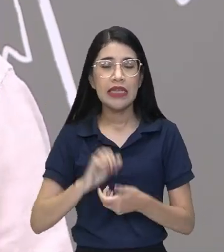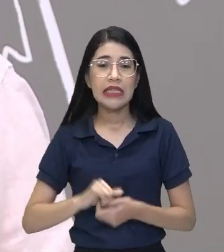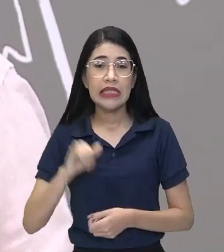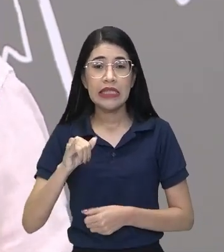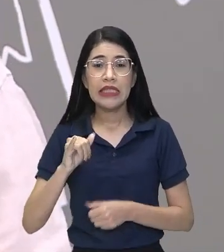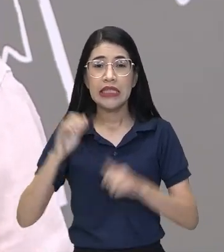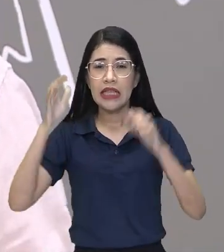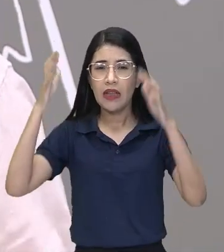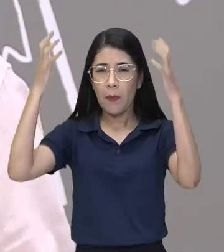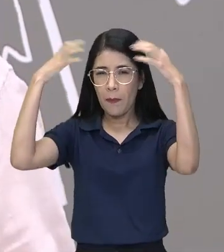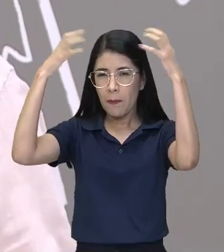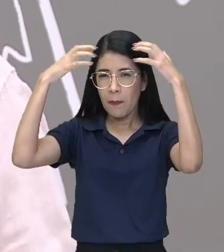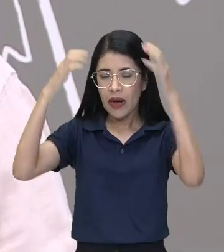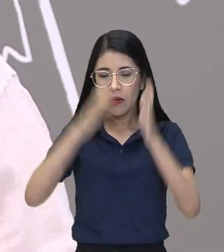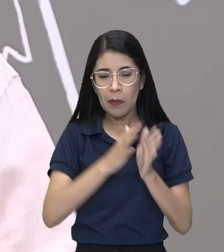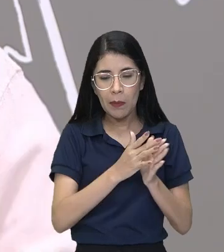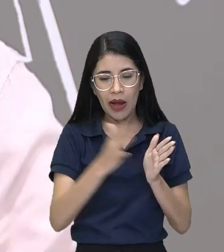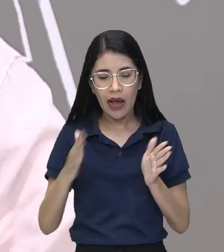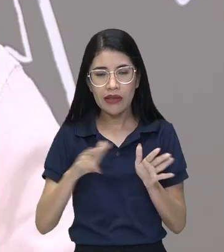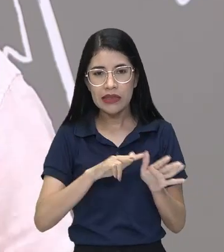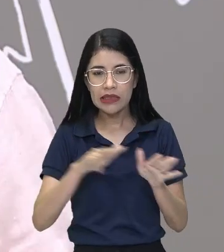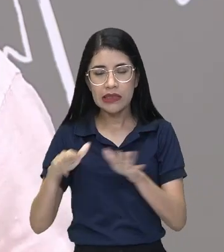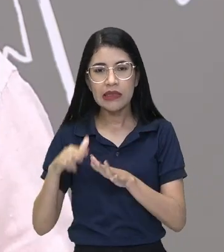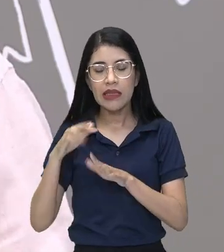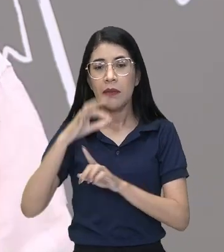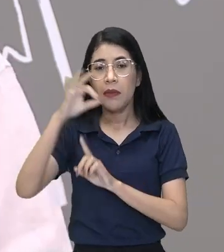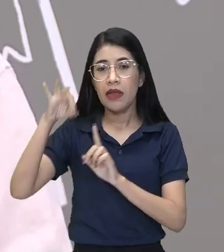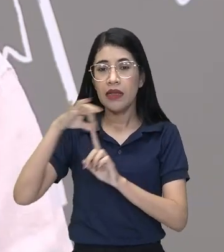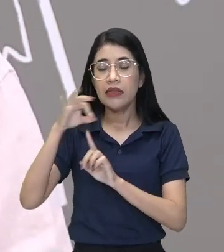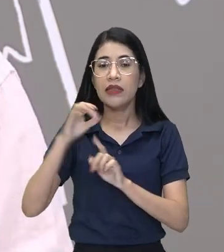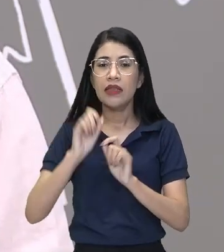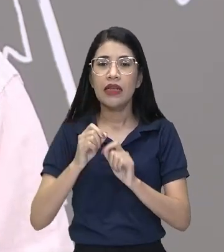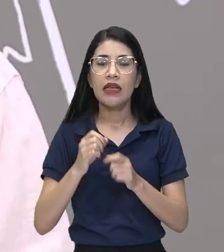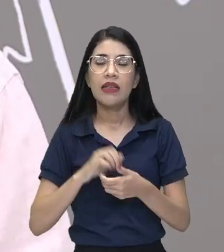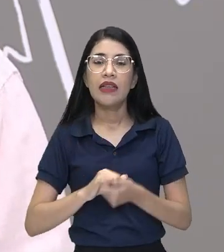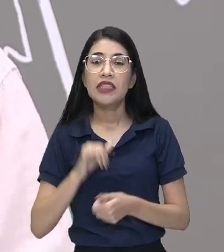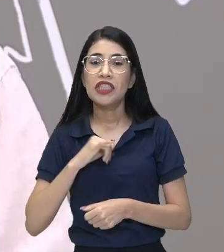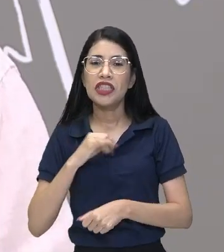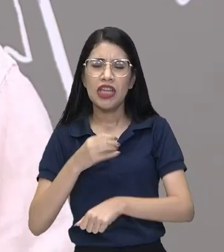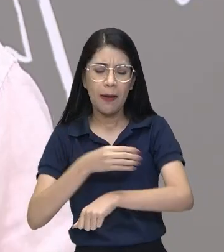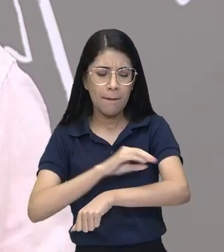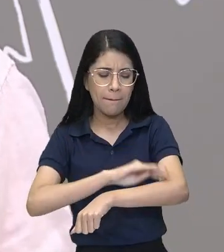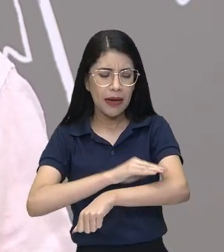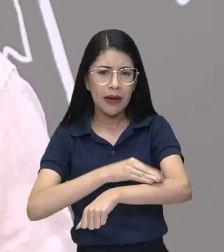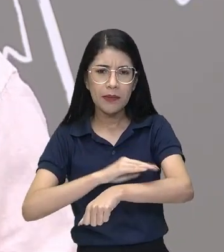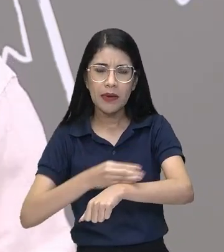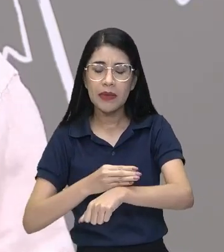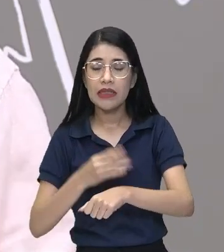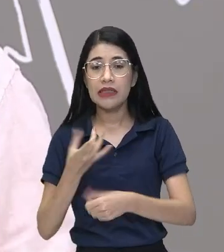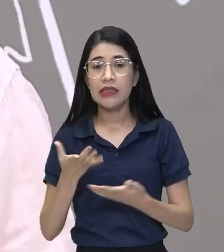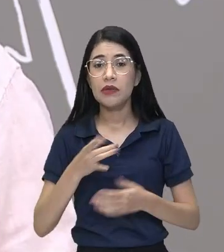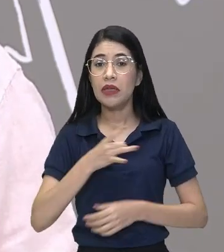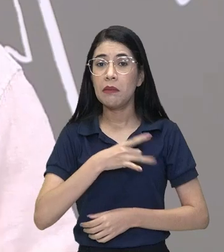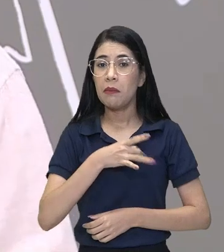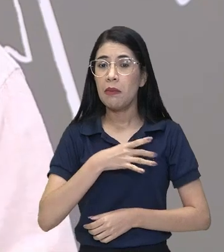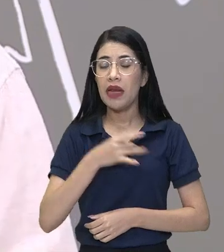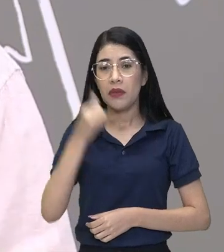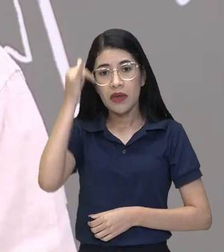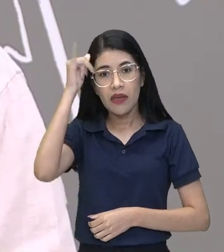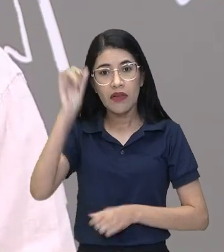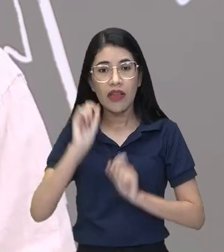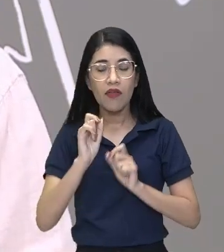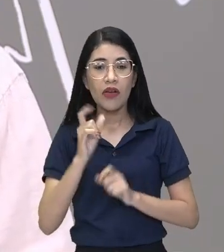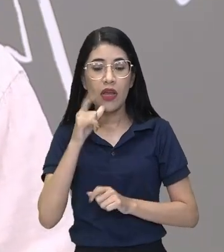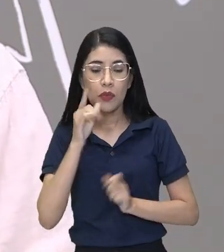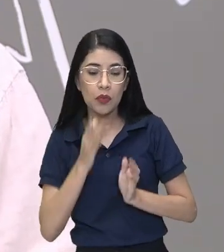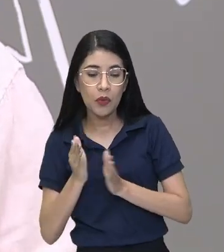na quaresma, na Semana Santa ali, aí você ficava com escama. Então a gente tinha medo e não ia pular na água